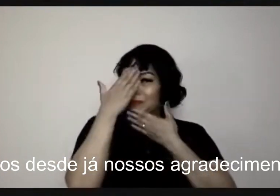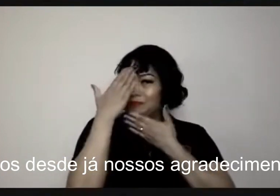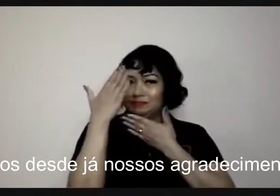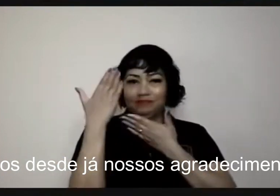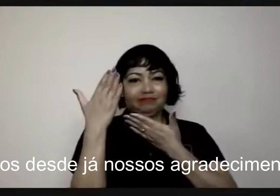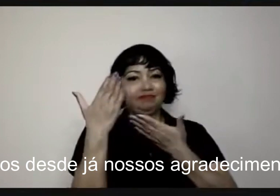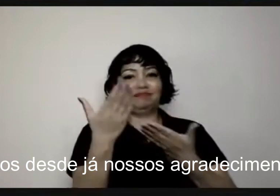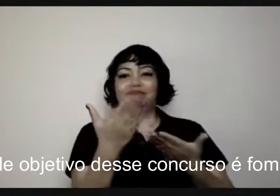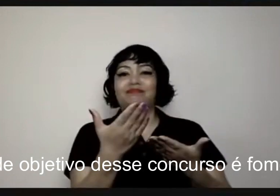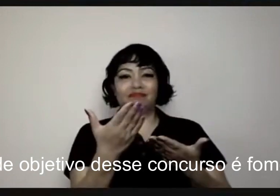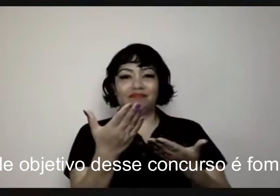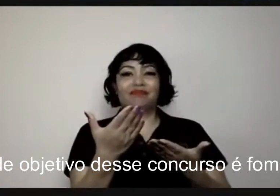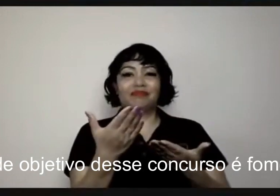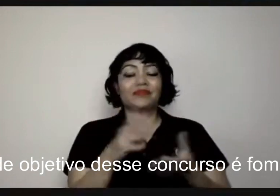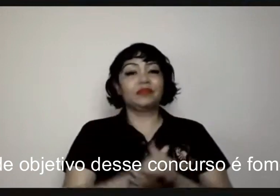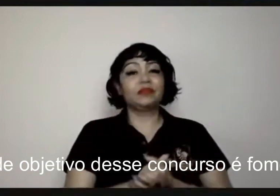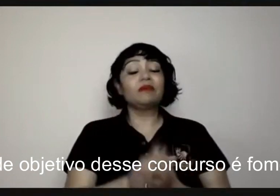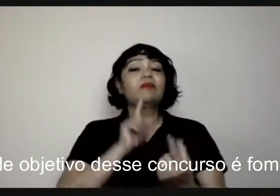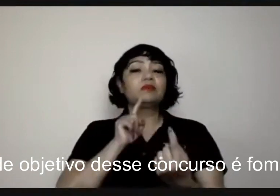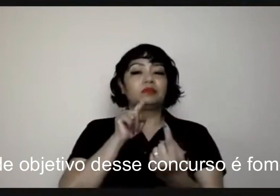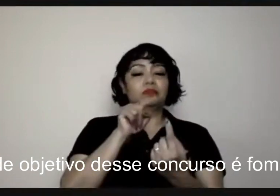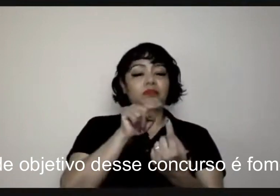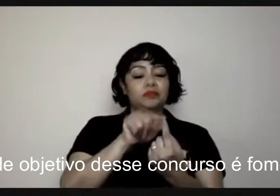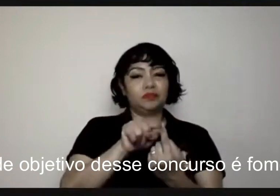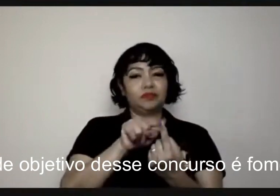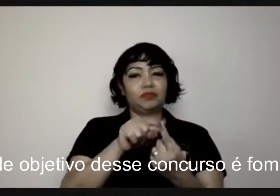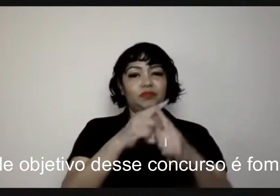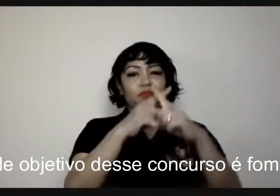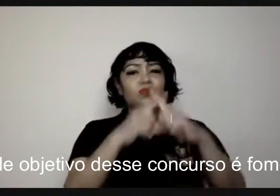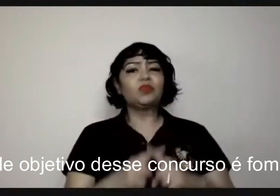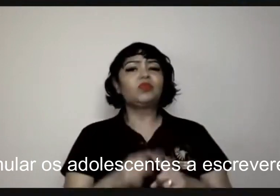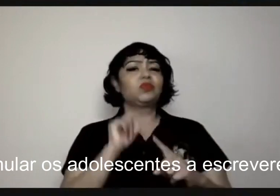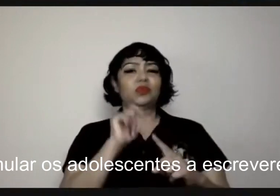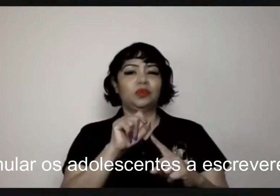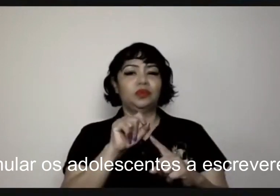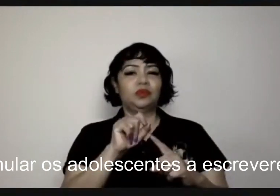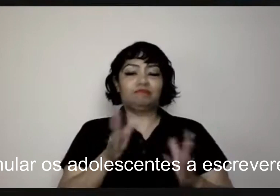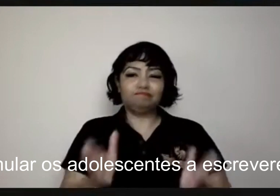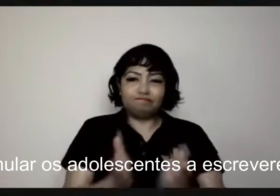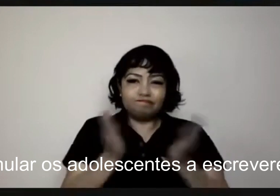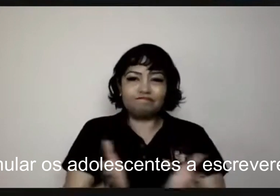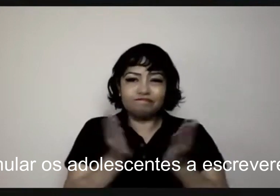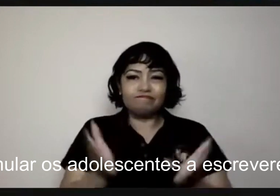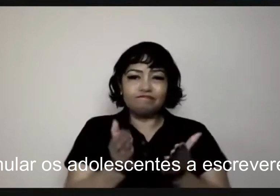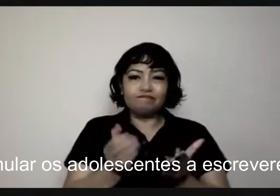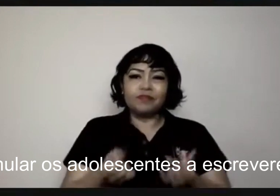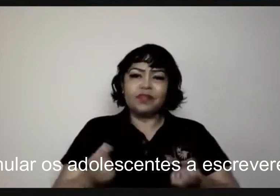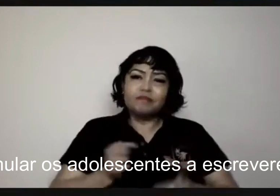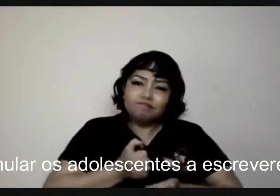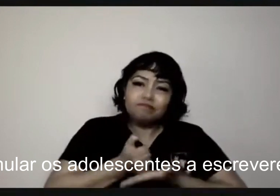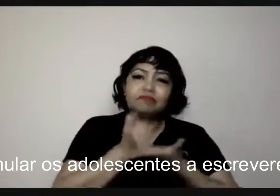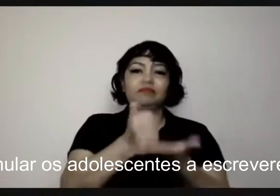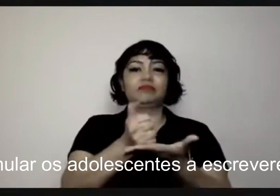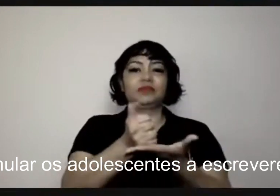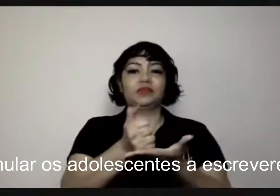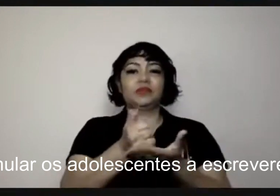vestindo uma agradecimentos. E camiseta o de grande polo preta, objetivo desse cabelos concurso é castanho escuros na fomentar, altura da orelha, estimular batom os vermelho, adolescentes a